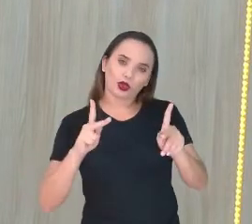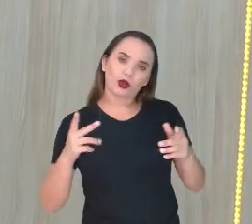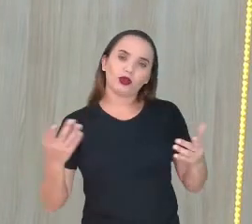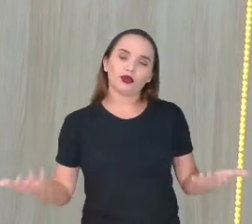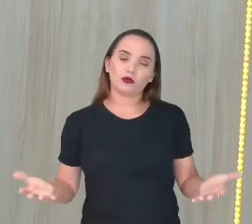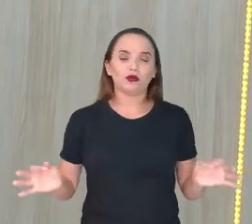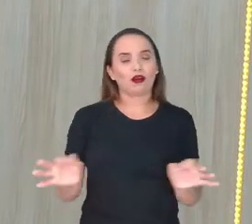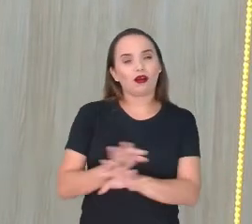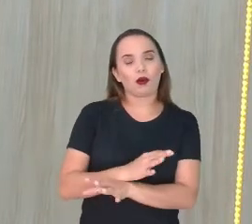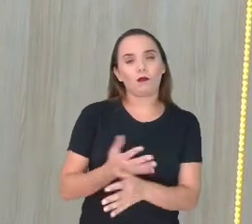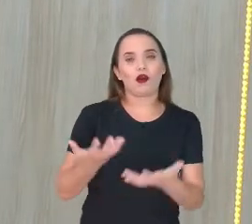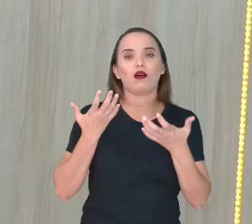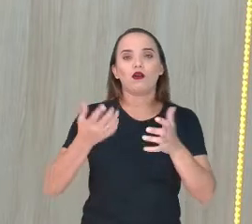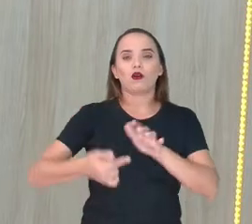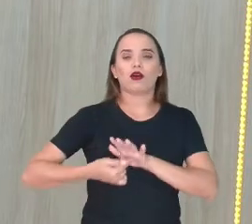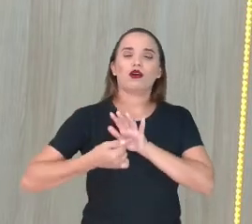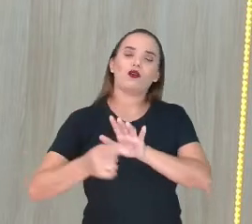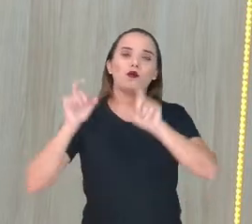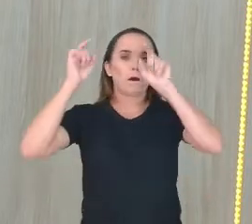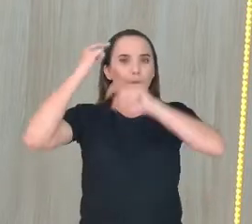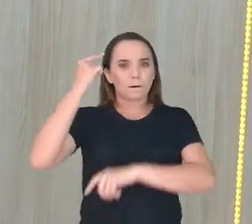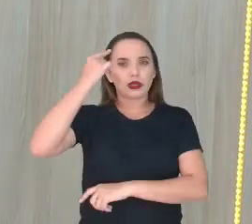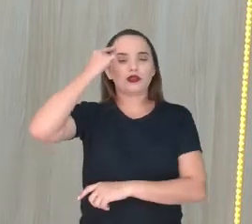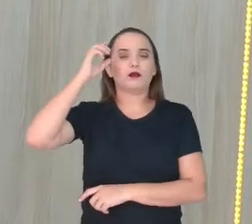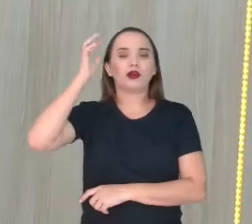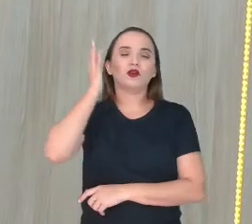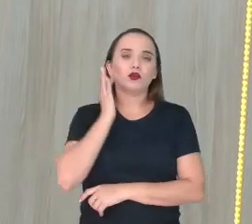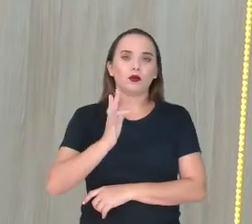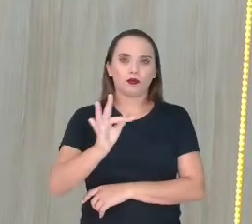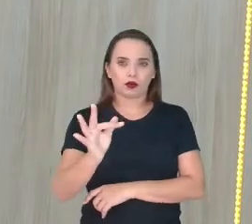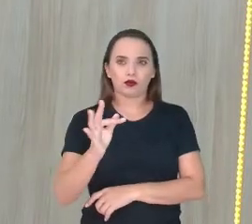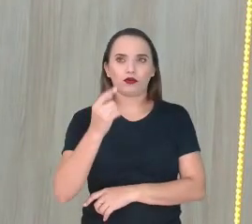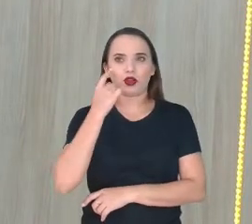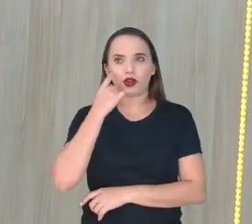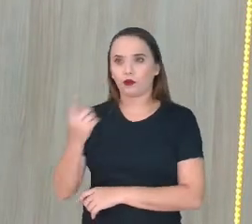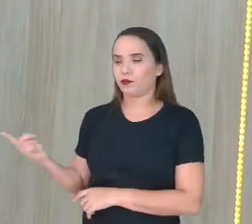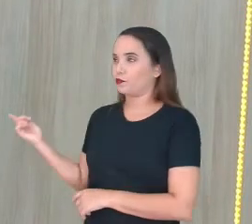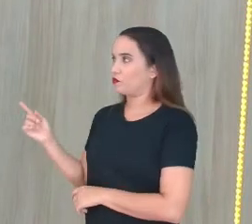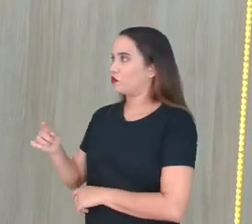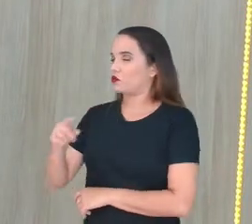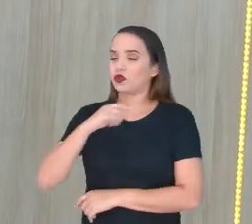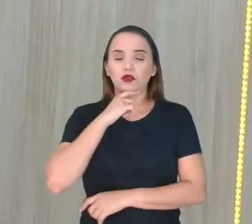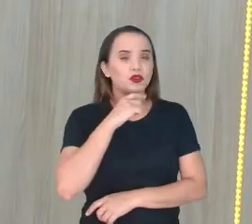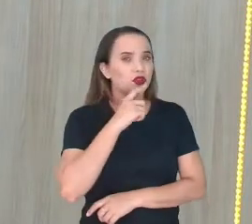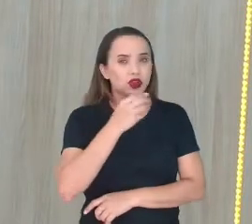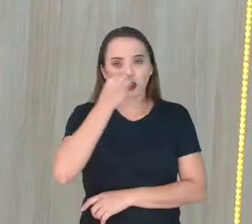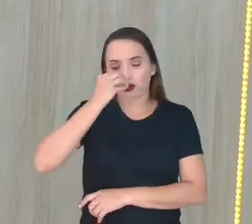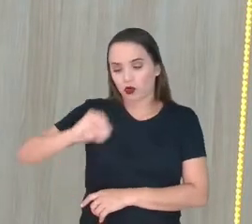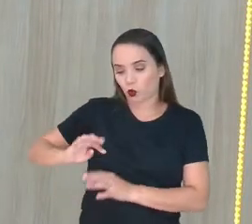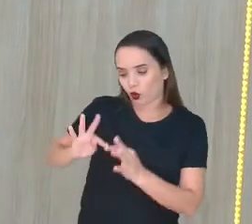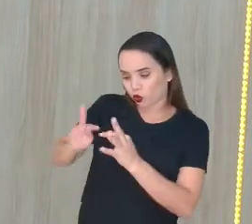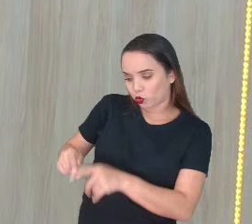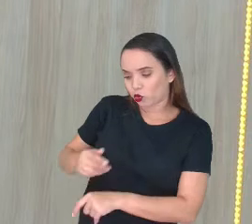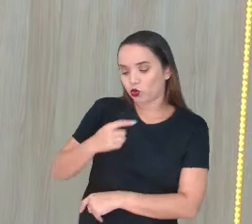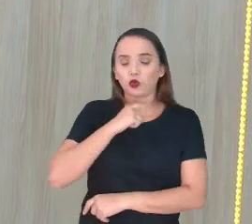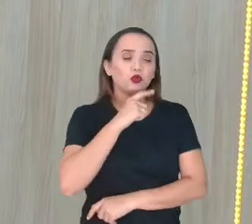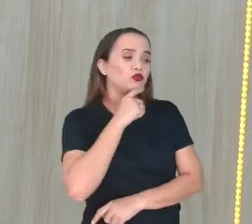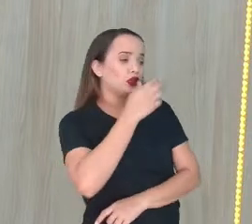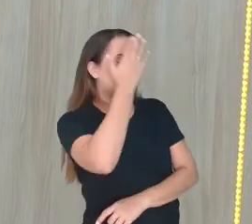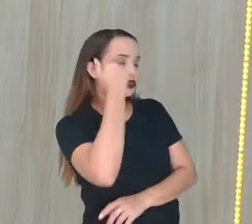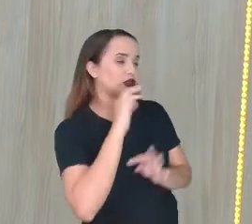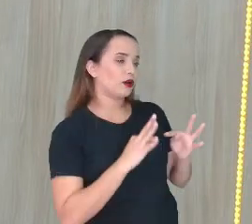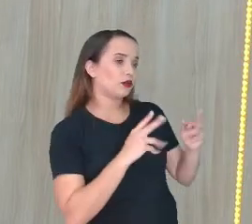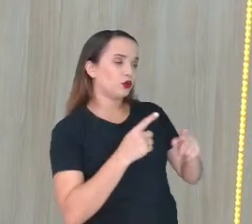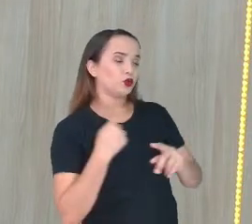terminar essa aula, queria trazer esse pensamento de Paulo Freire, ó. Ninguém ignora tudo, ninguém sabe tudo. Todos nós sabemos